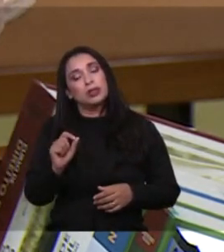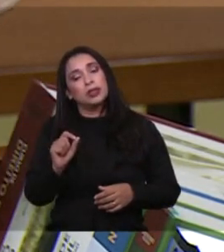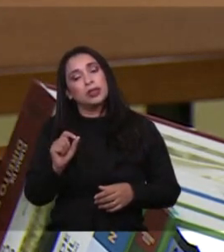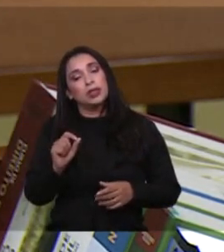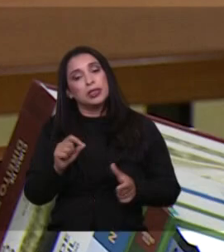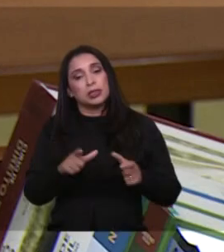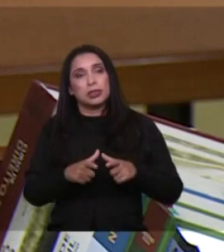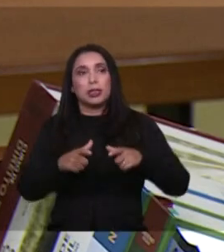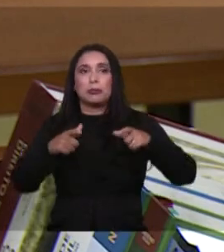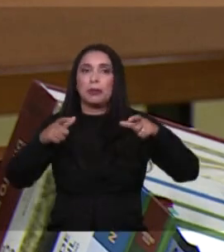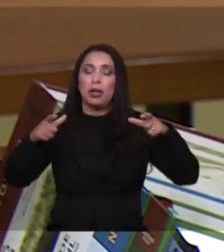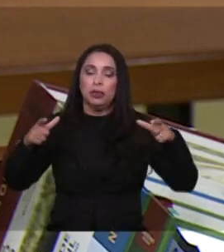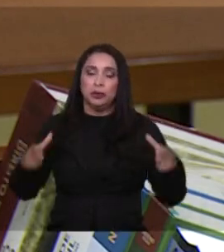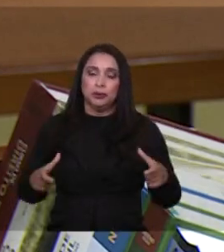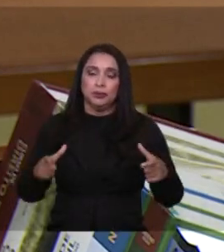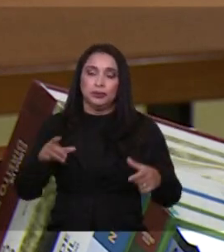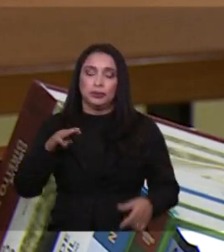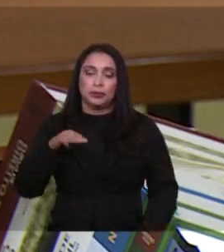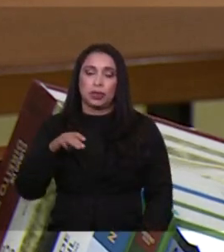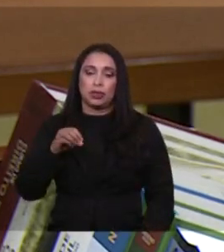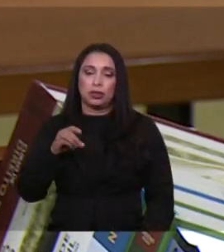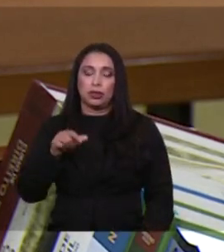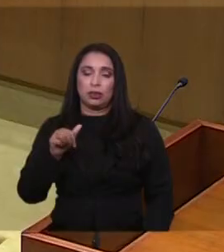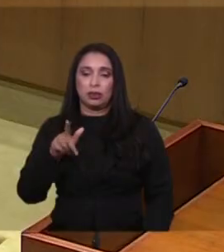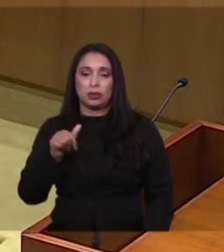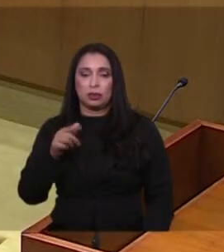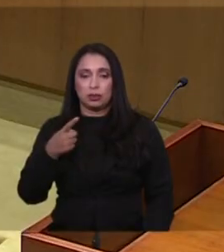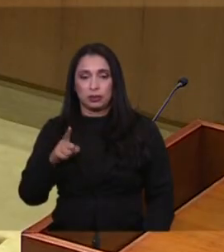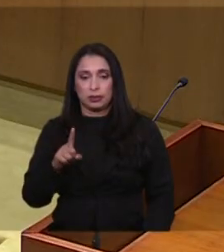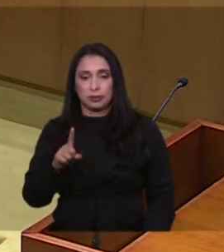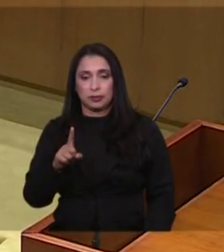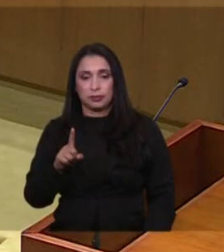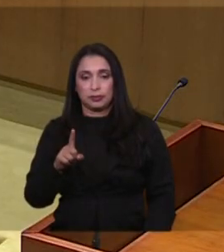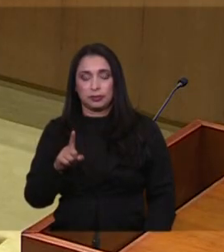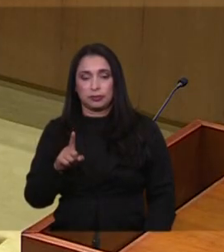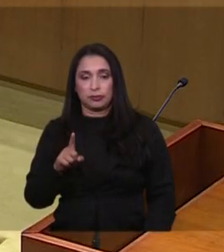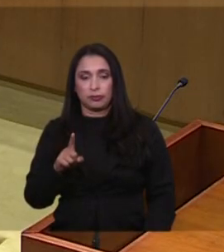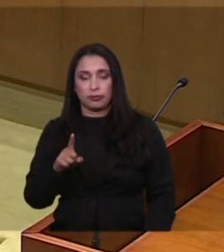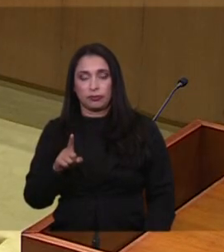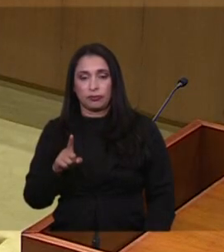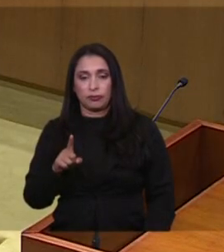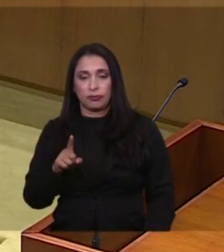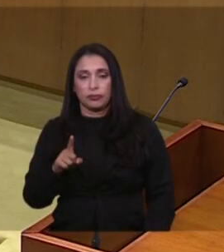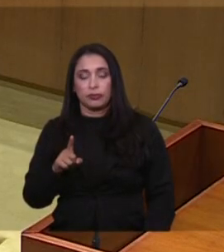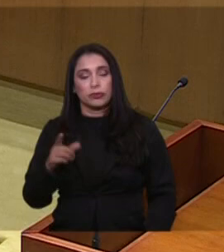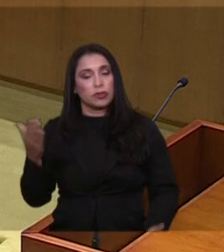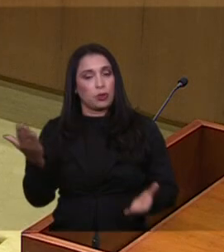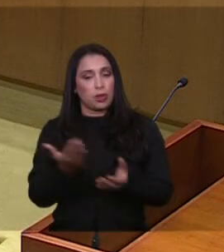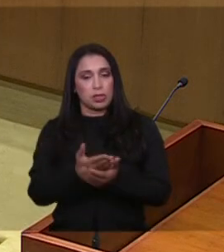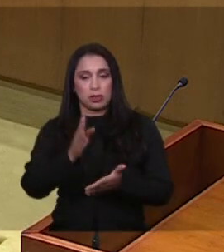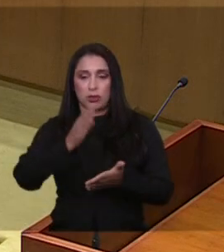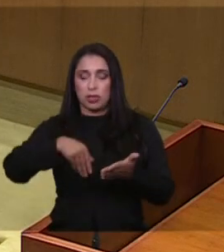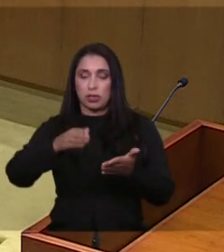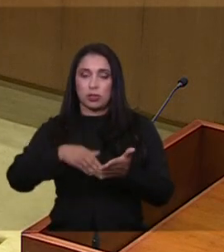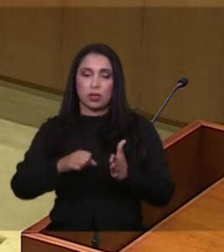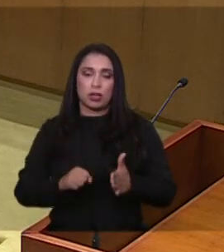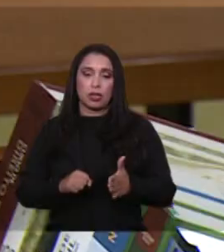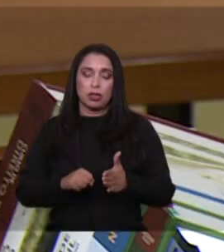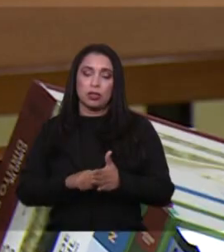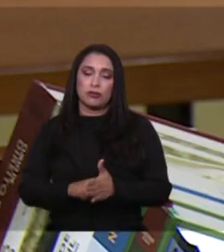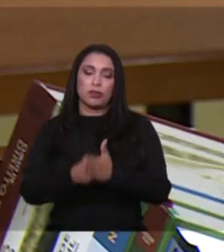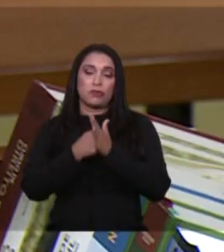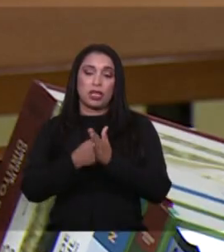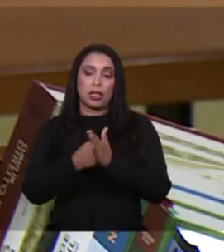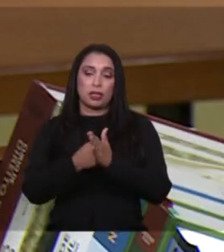mais extensa essa modulação. Vedando a rescisória. Hein? Vedando a ação rescisória. Agora,